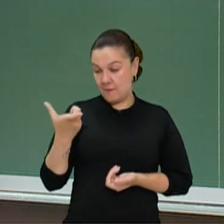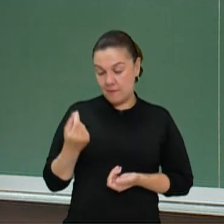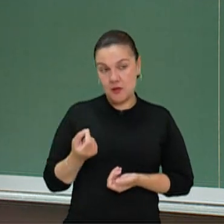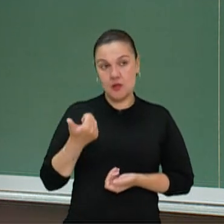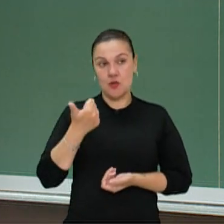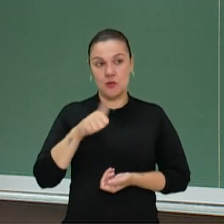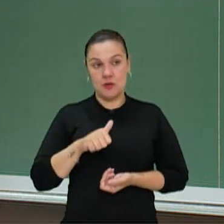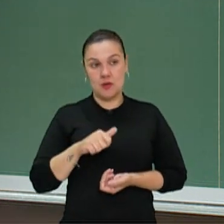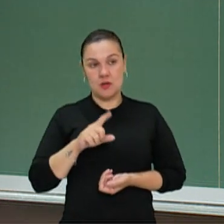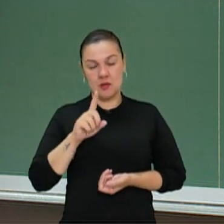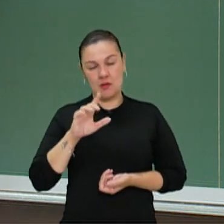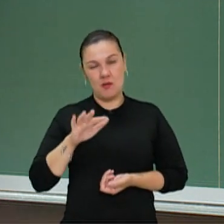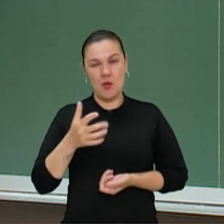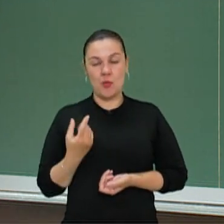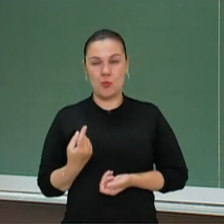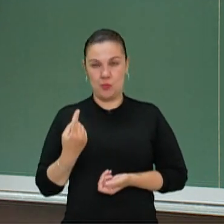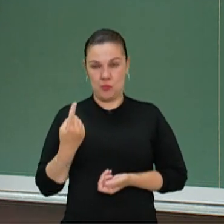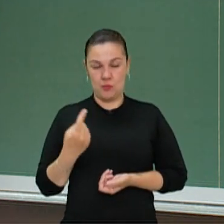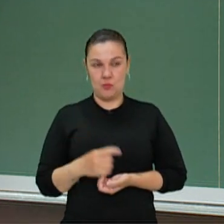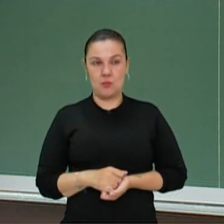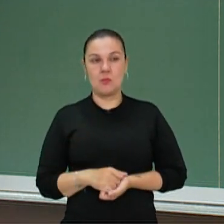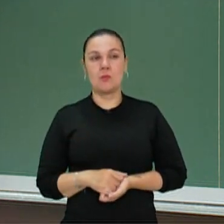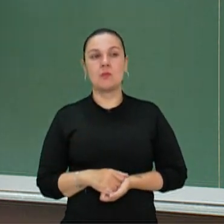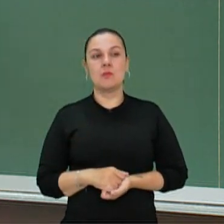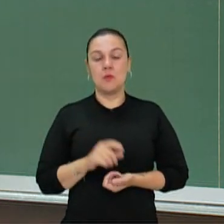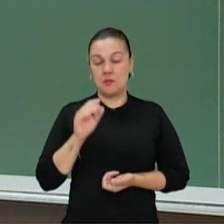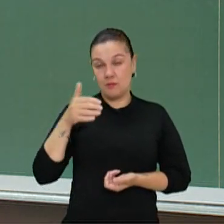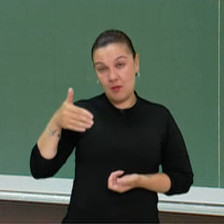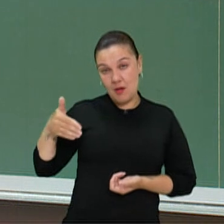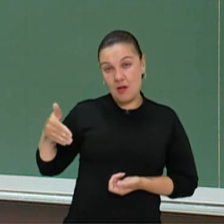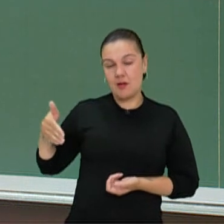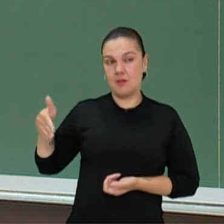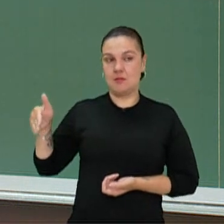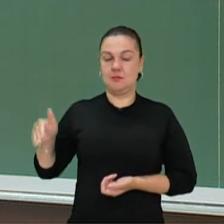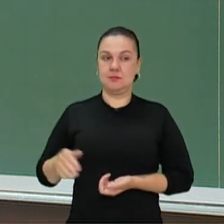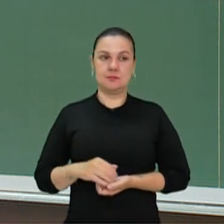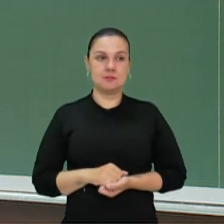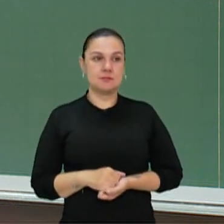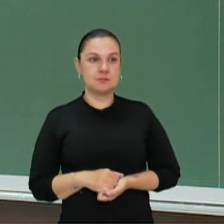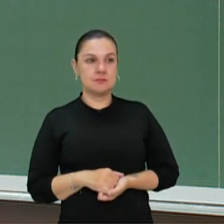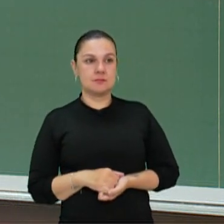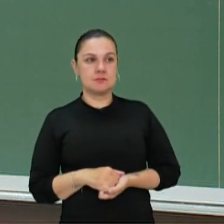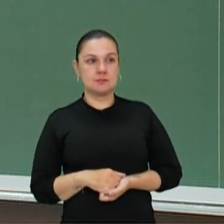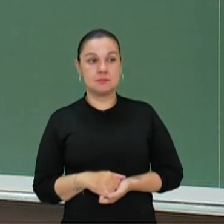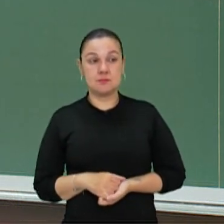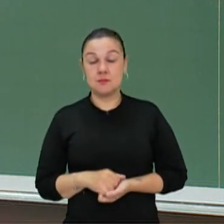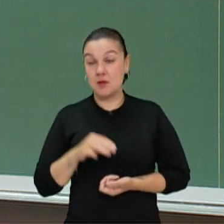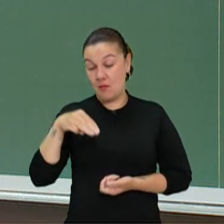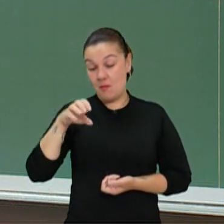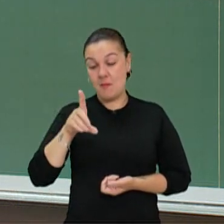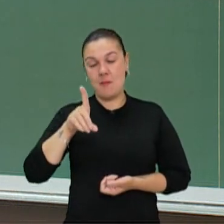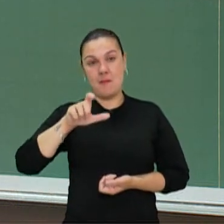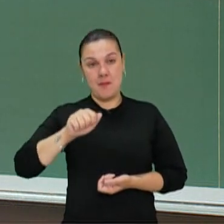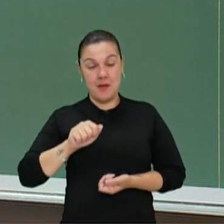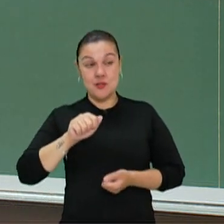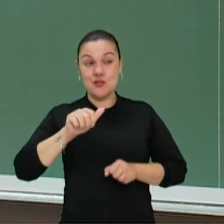por 11 dá aproximadamente 1, e assim nós continuamos a conta. Então, a nossa média